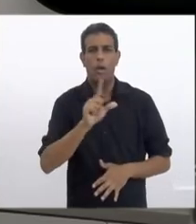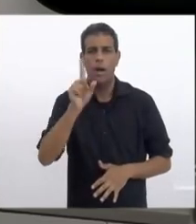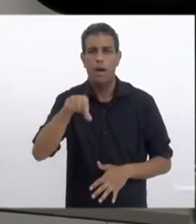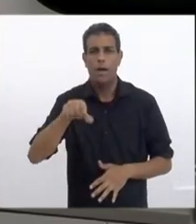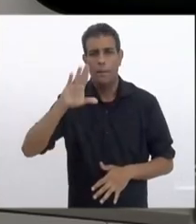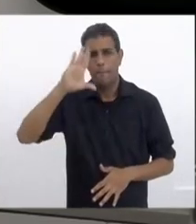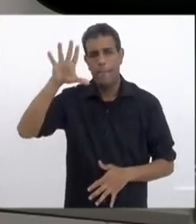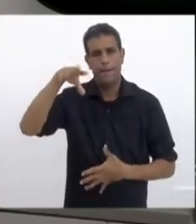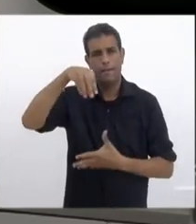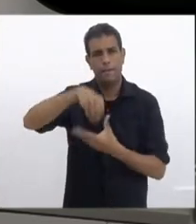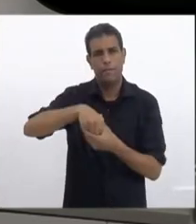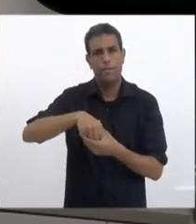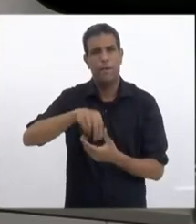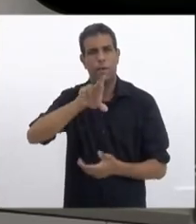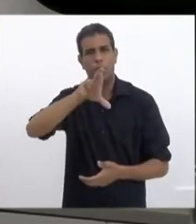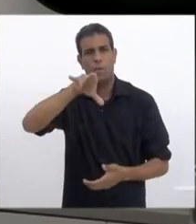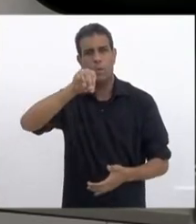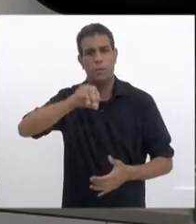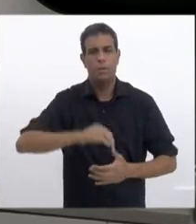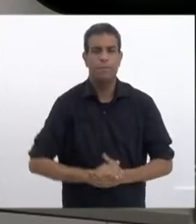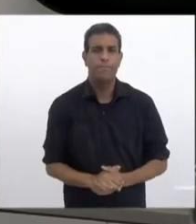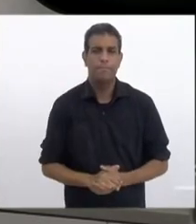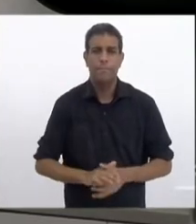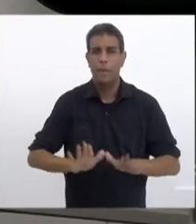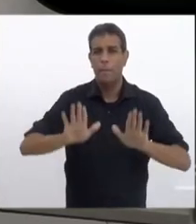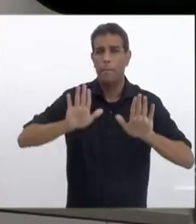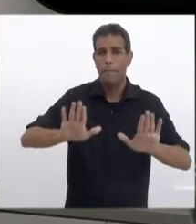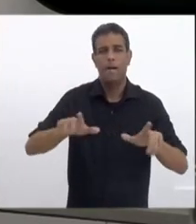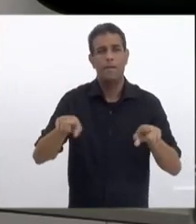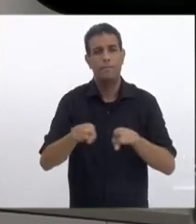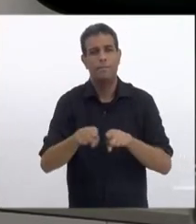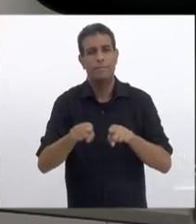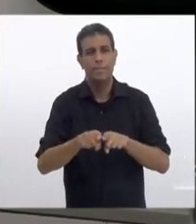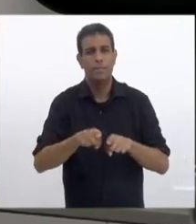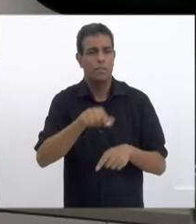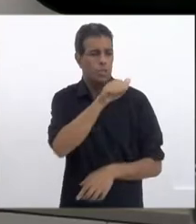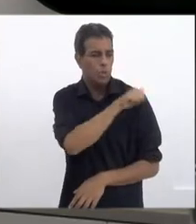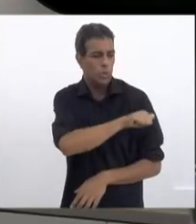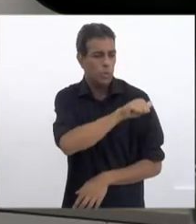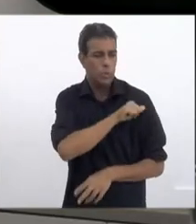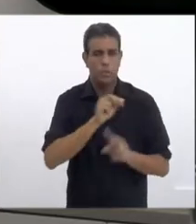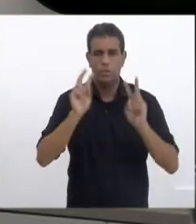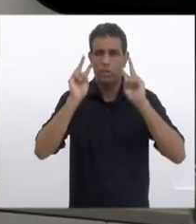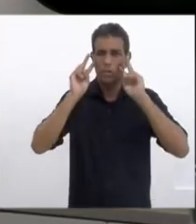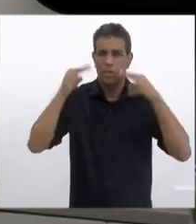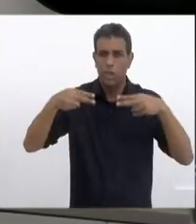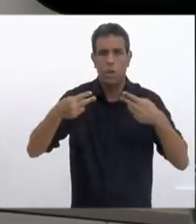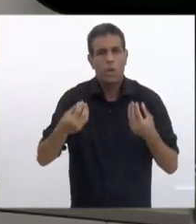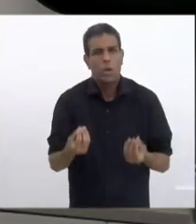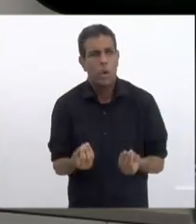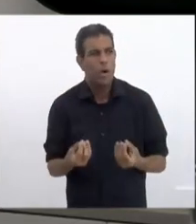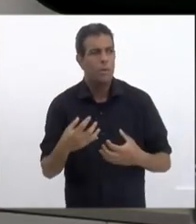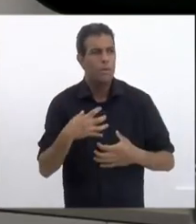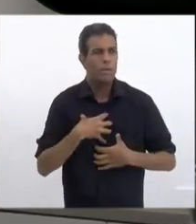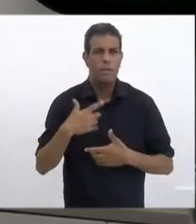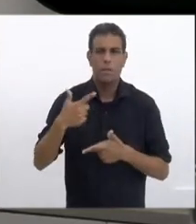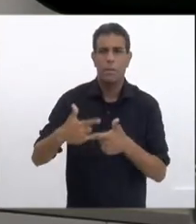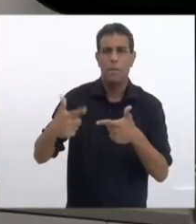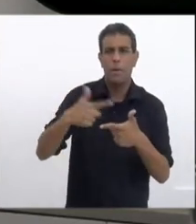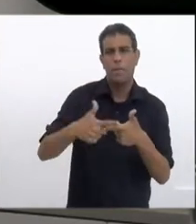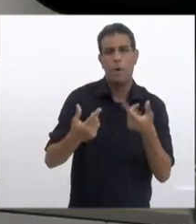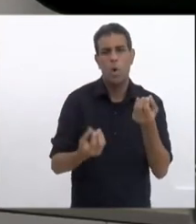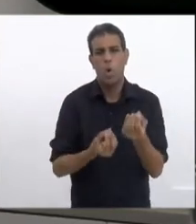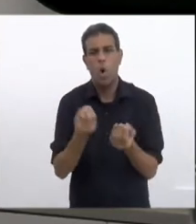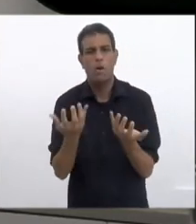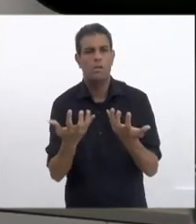fundamental para o Estado do Rio de Janeiro. Então, primeiro, assim, acho que a gente, dentro do Estado do Rio de Janeiro, precisa reconhecer que esse problema ele é grave, né? A